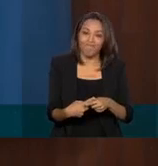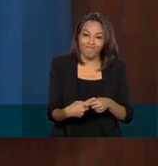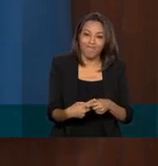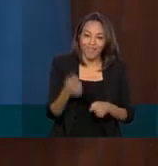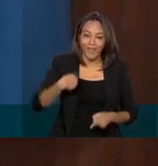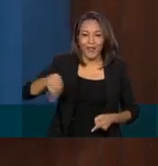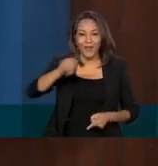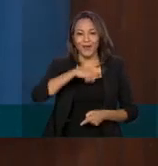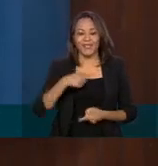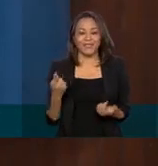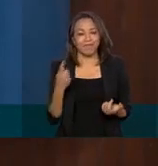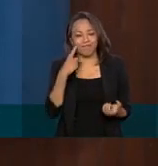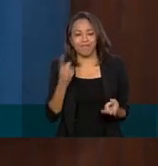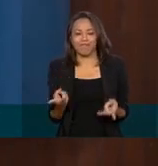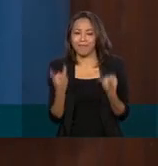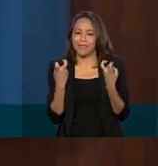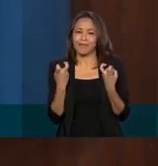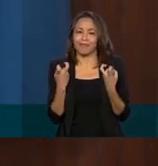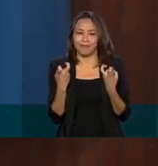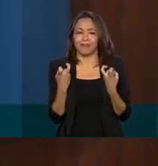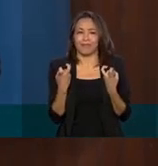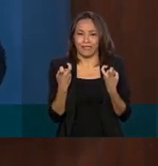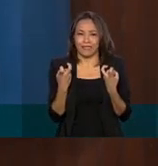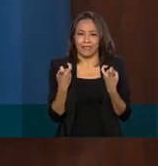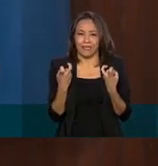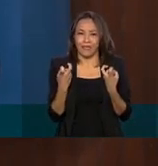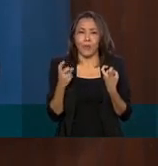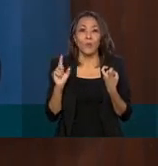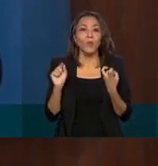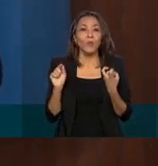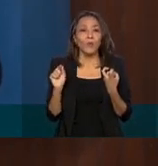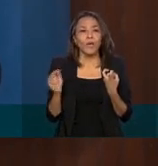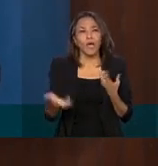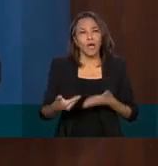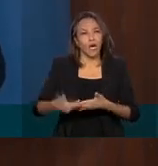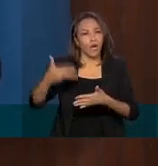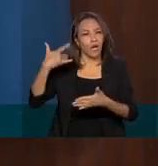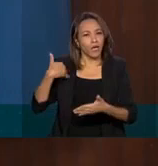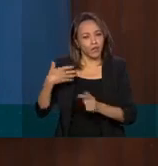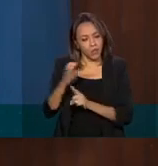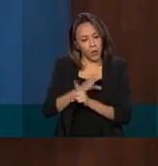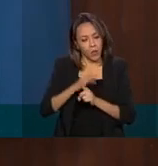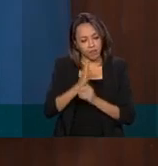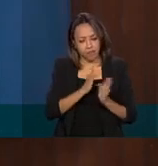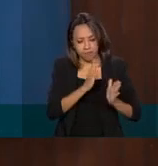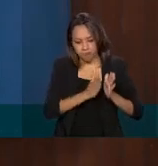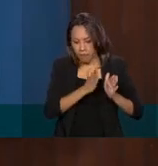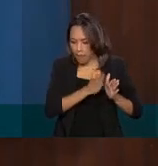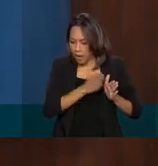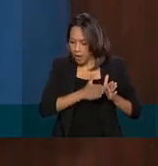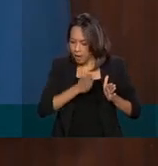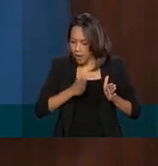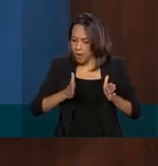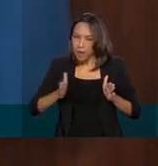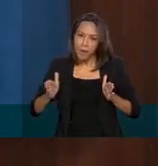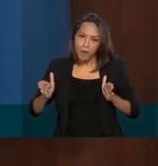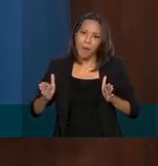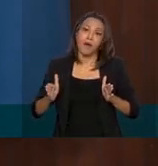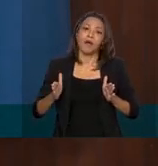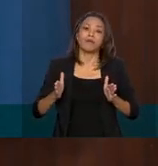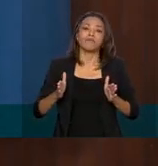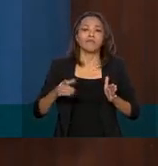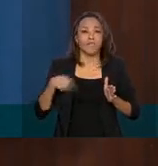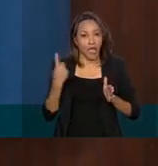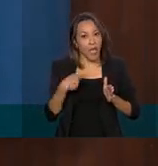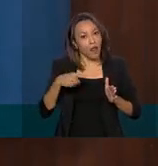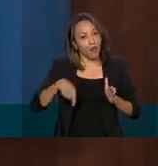nós percebemos que o que nós tínhamos programado inicialmente de prazo baseado no que era a